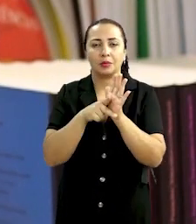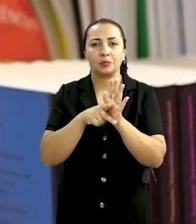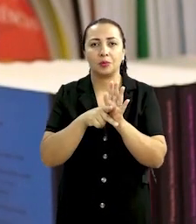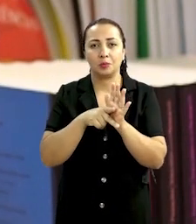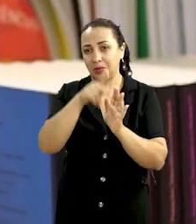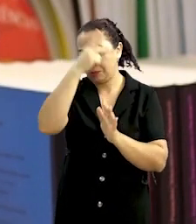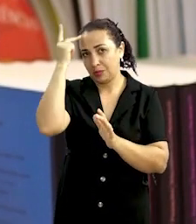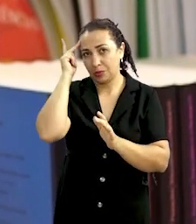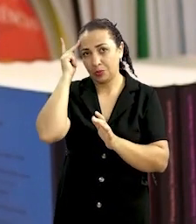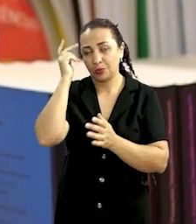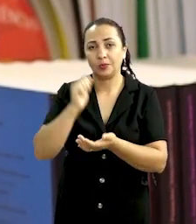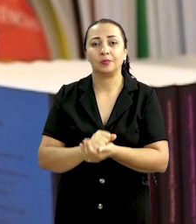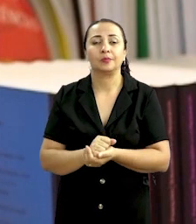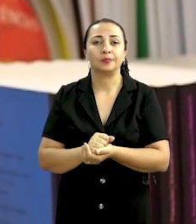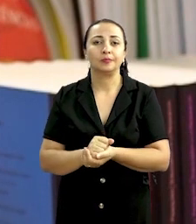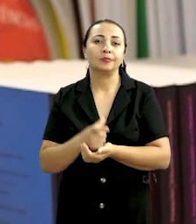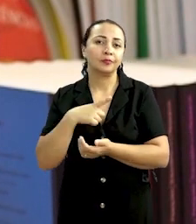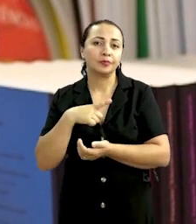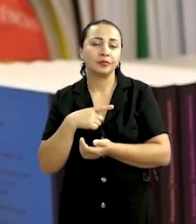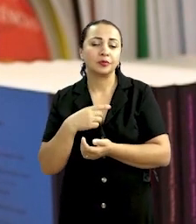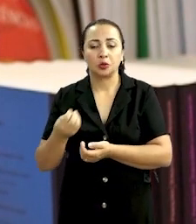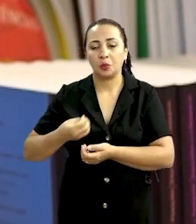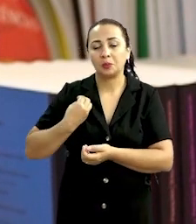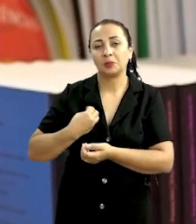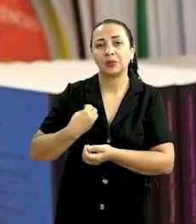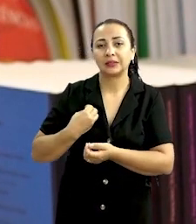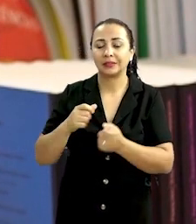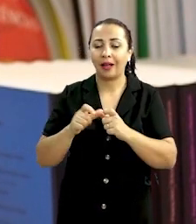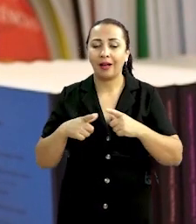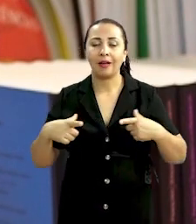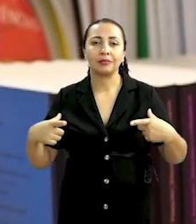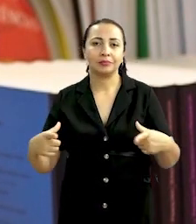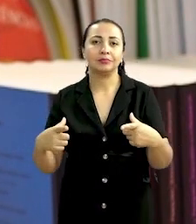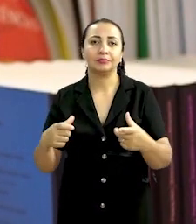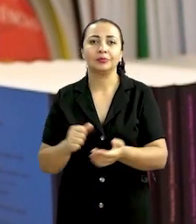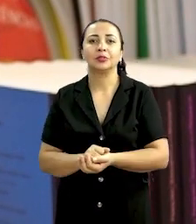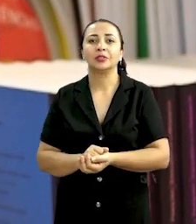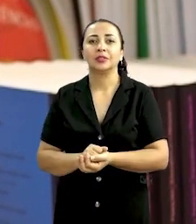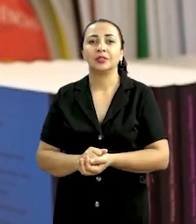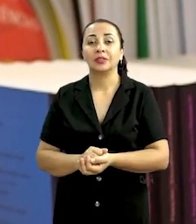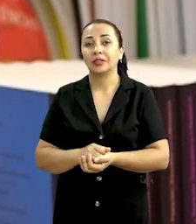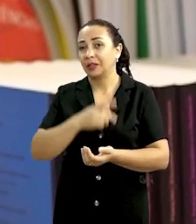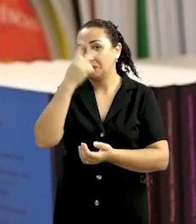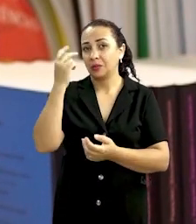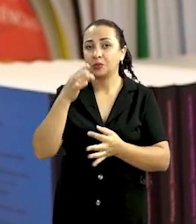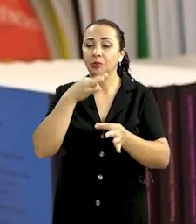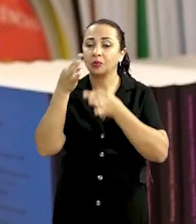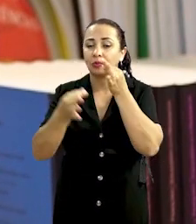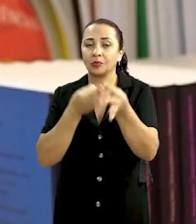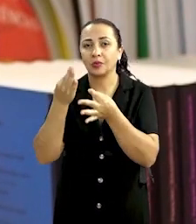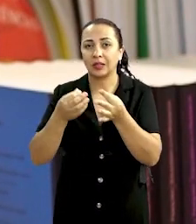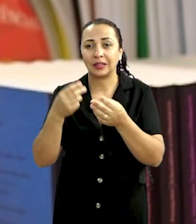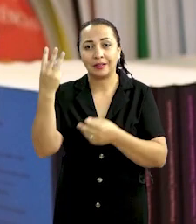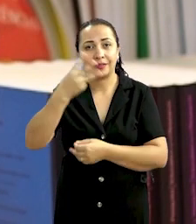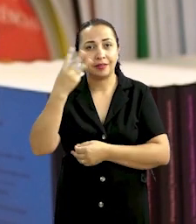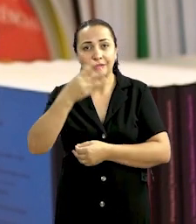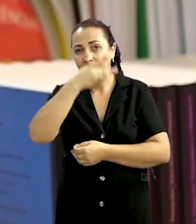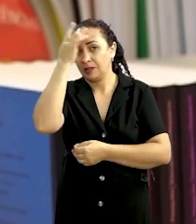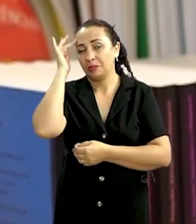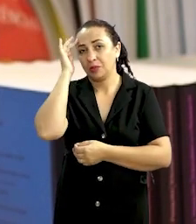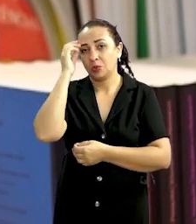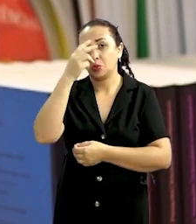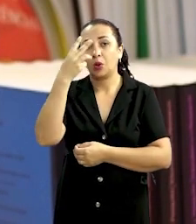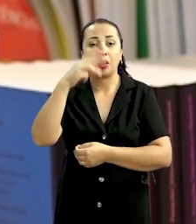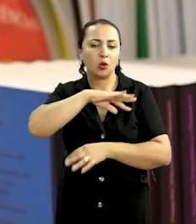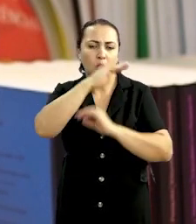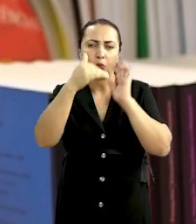das próprias personagens, né, sendo que há uma presença grande do narrador em terceira pessoa